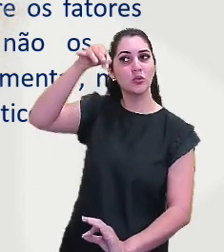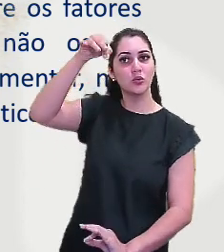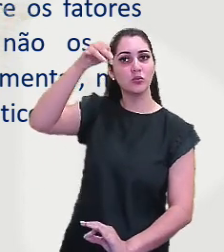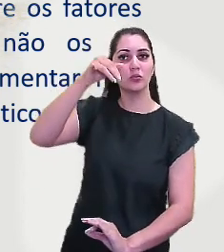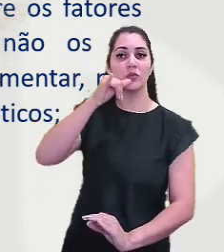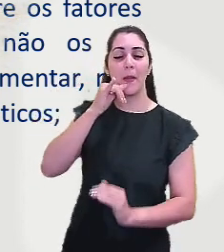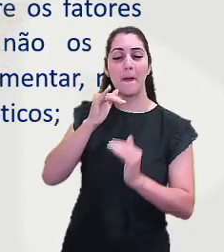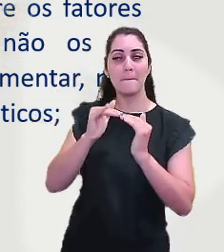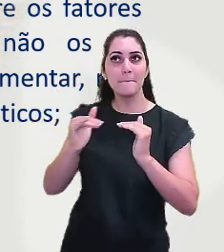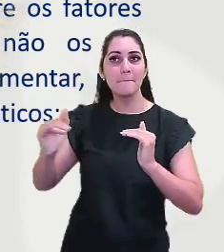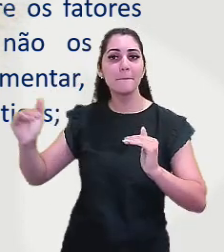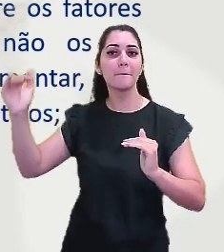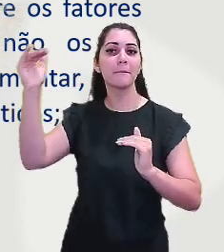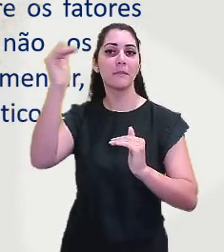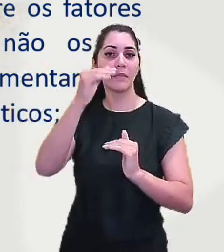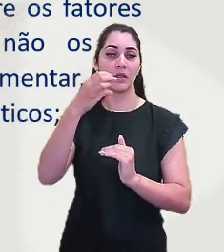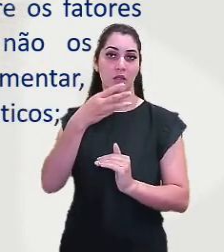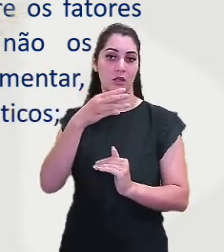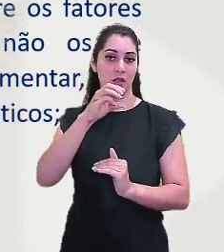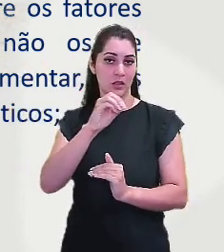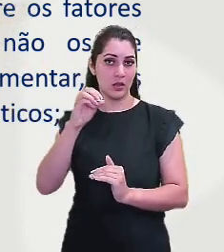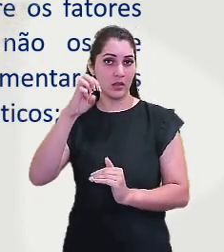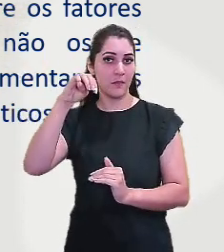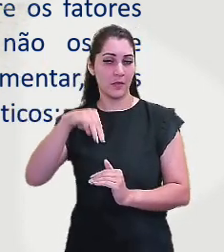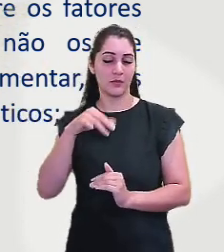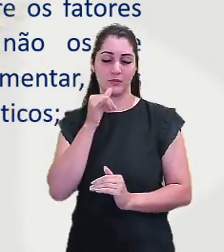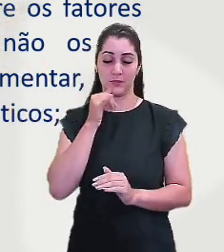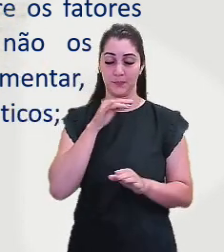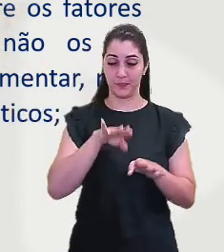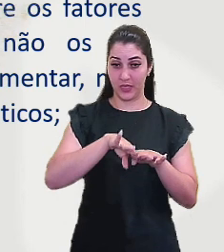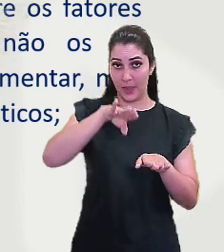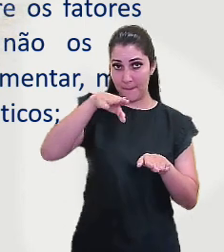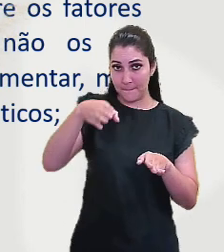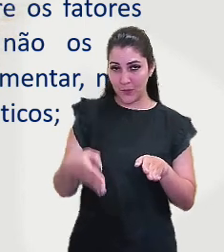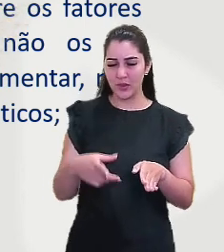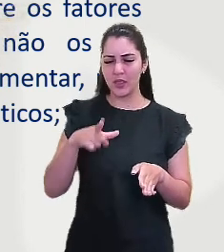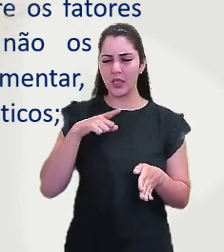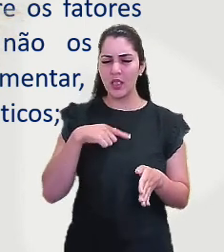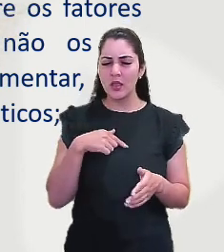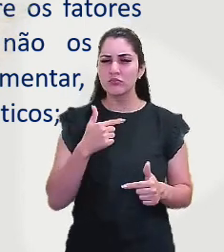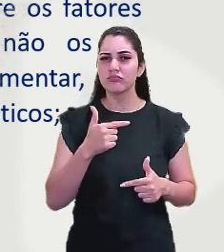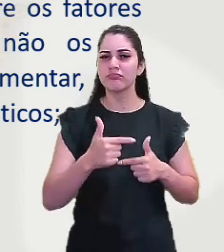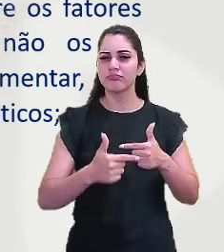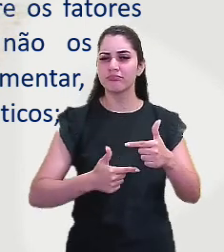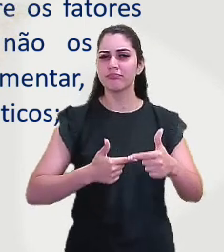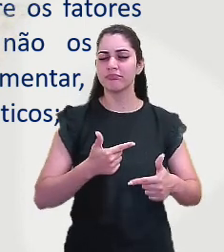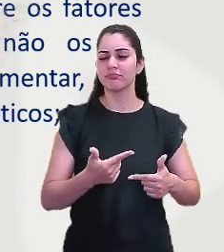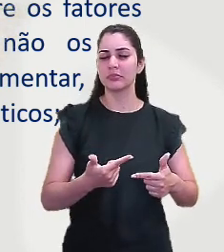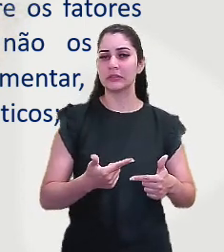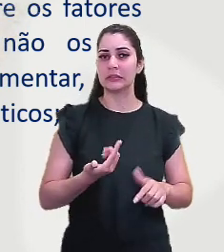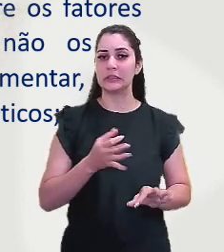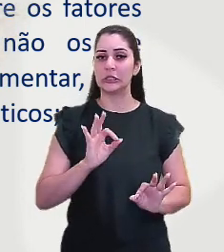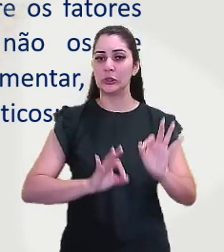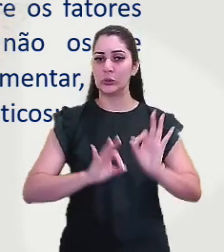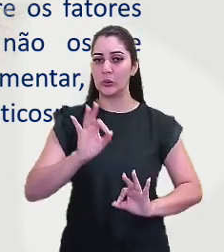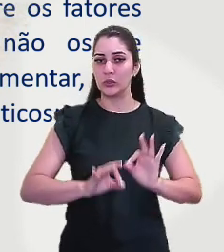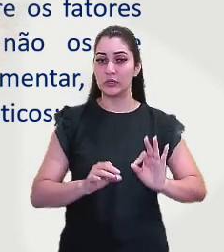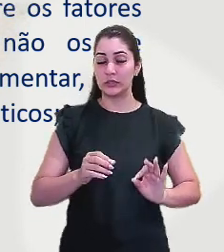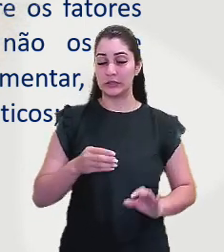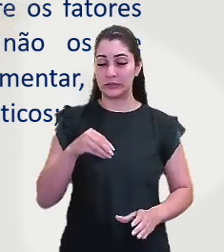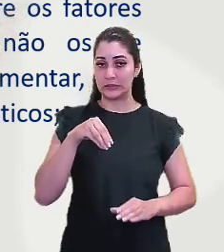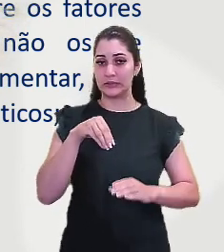300 metros. Ou seja, na montanha há um processo constante de formação, um agente interno que vai